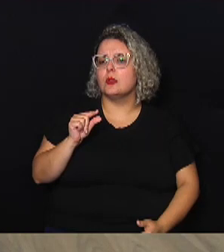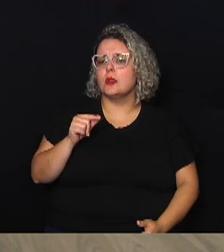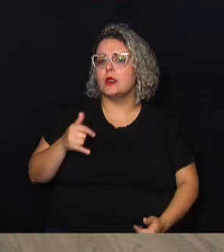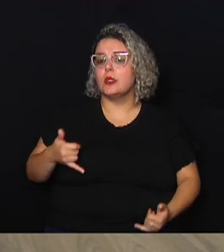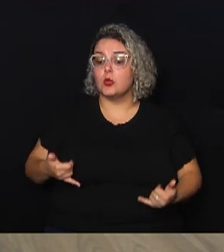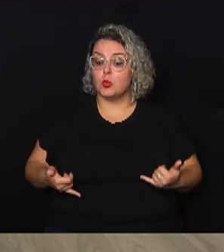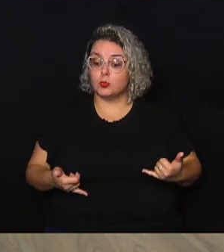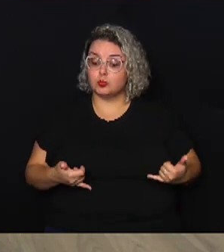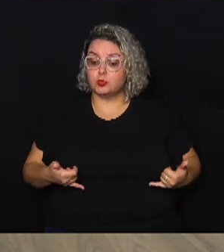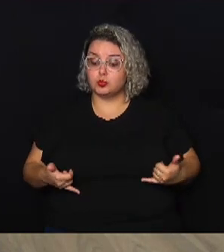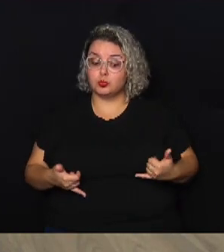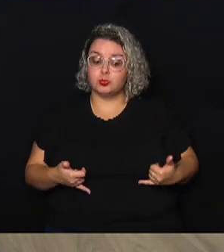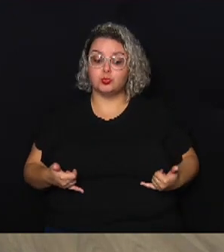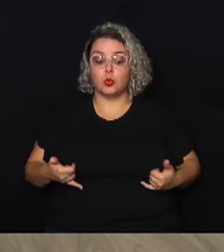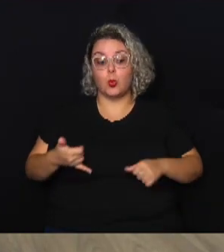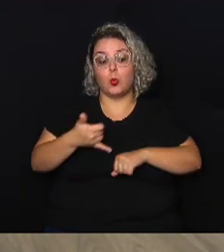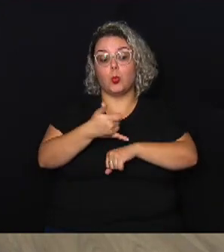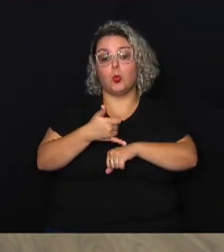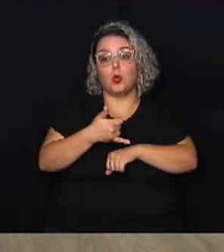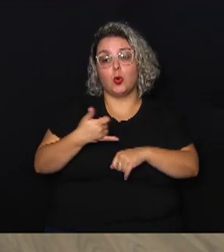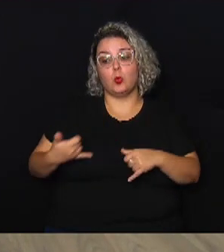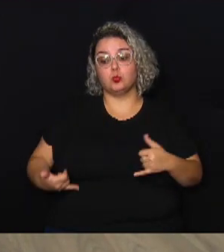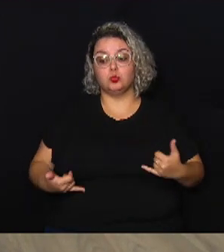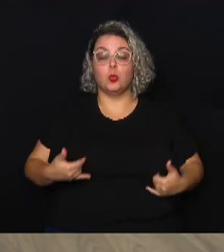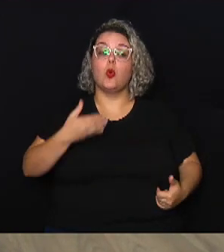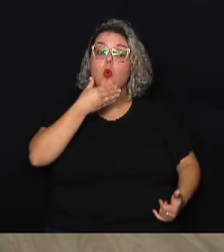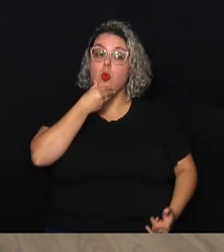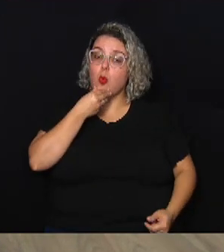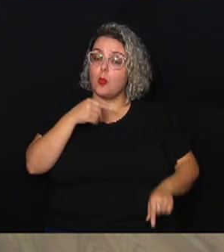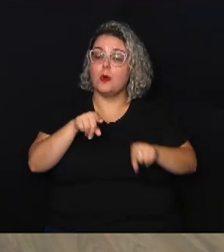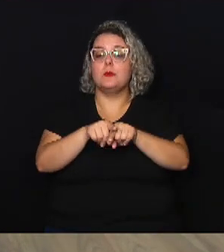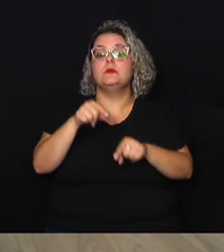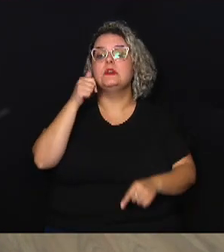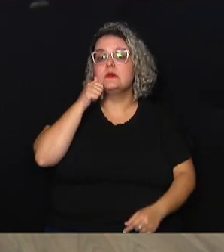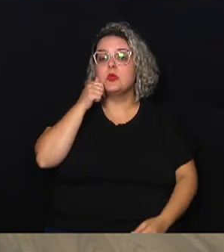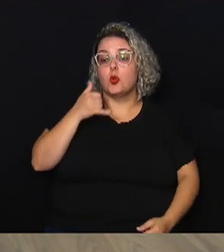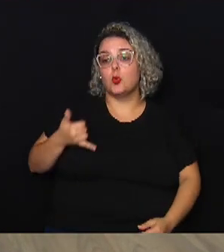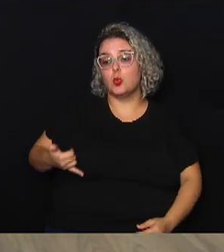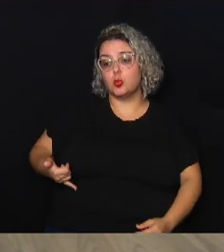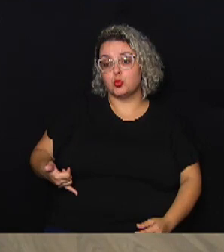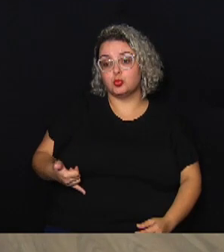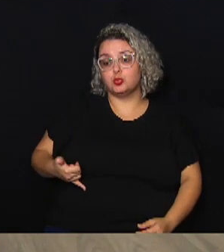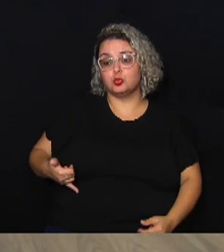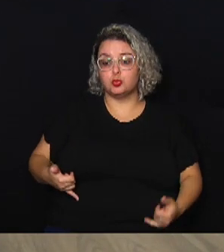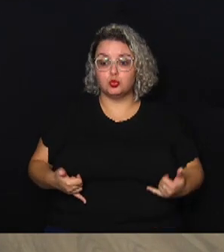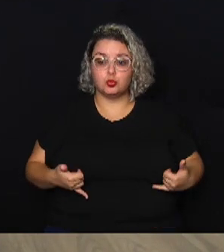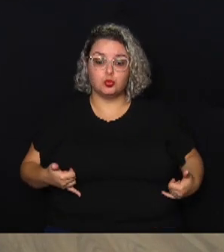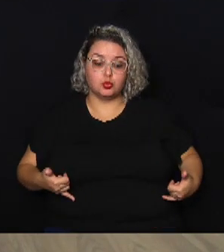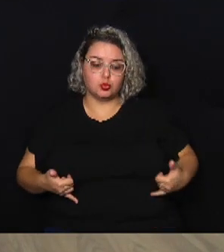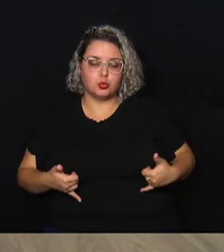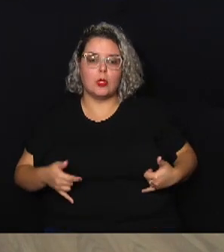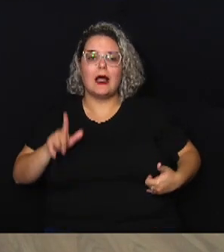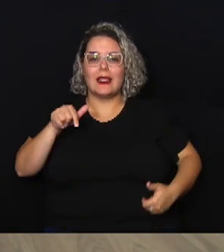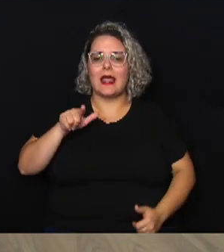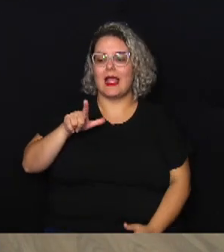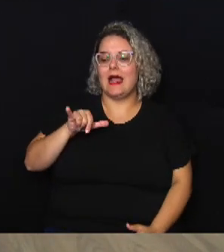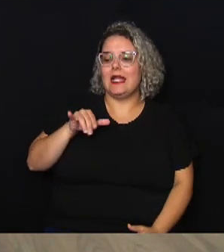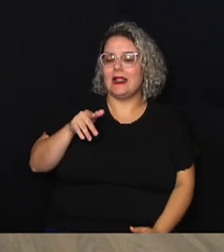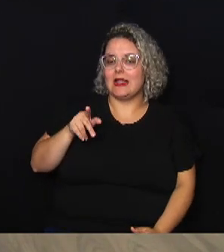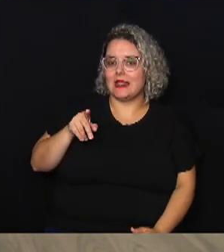também incomodam, né? Incomodam os homens, incomodam as mulheres, e é aí que entra a